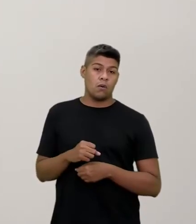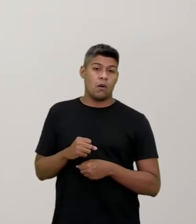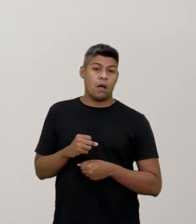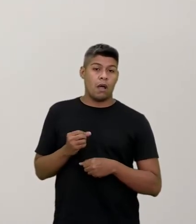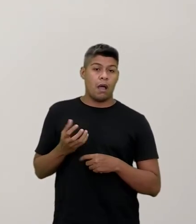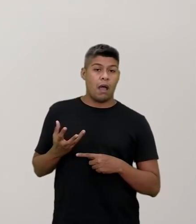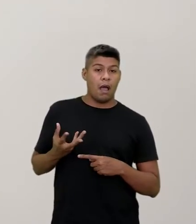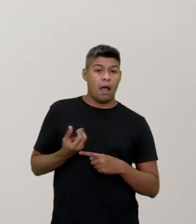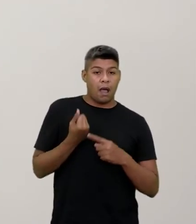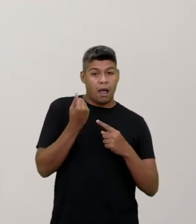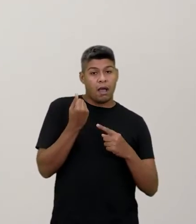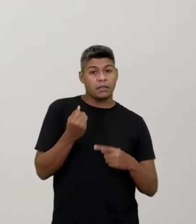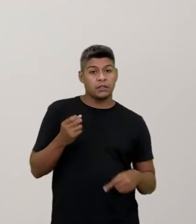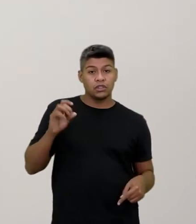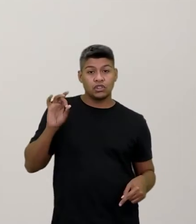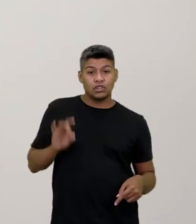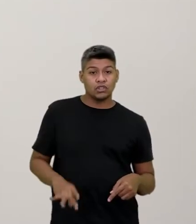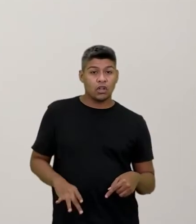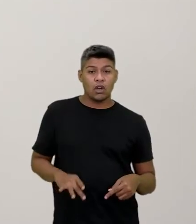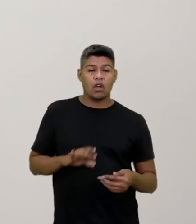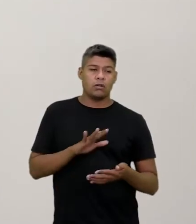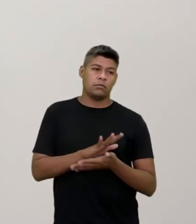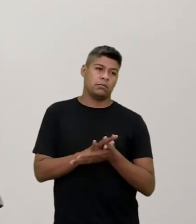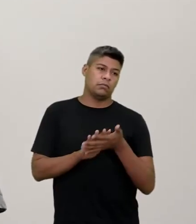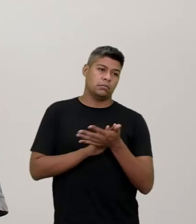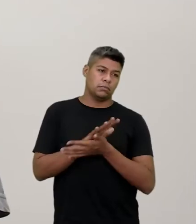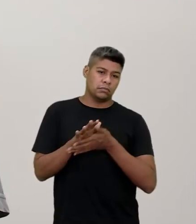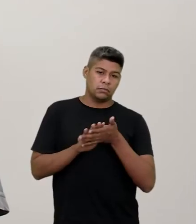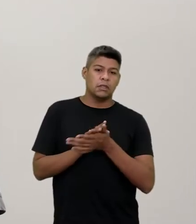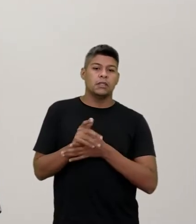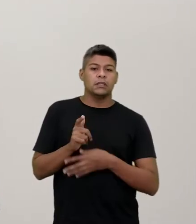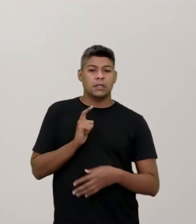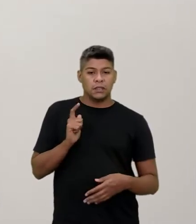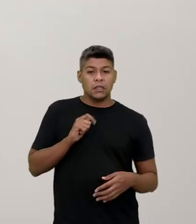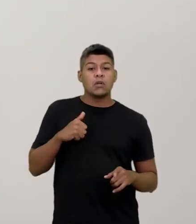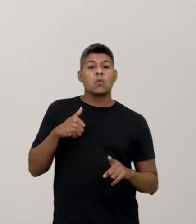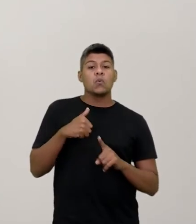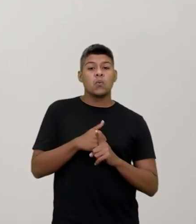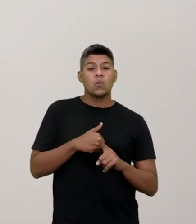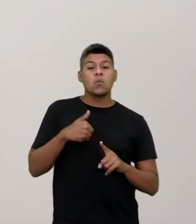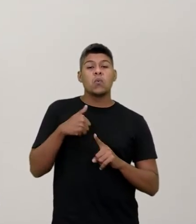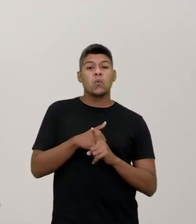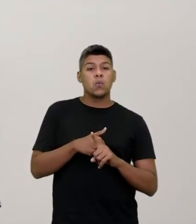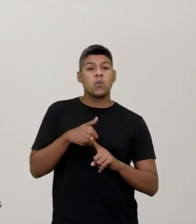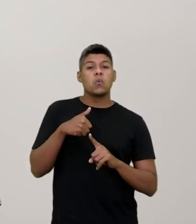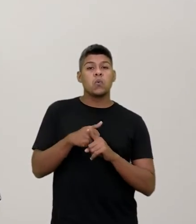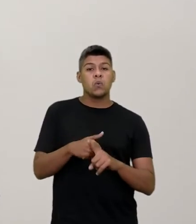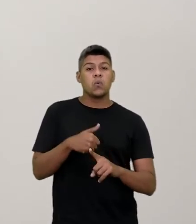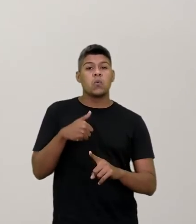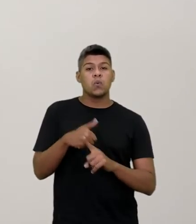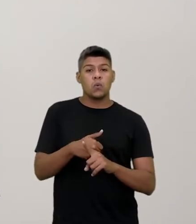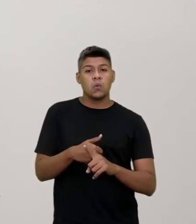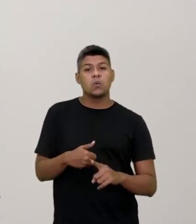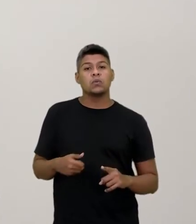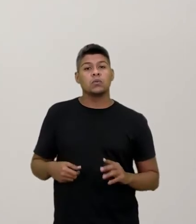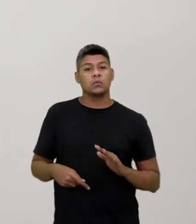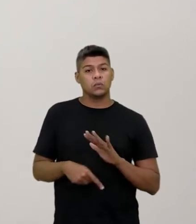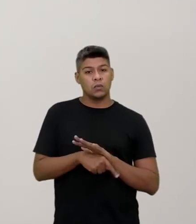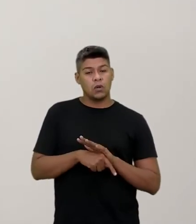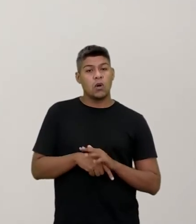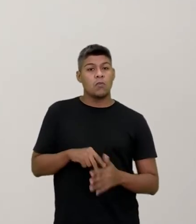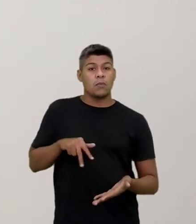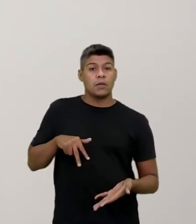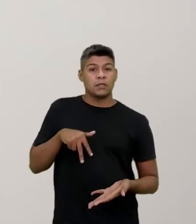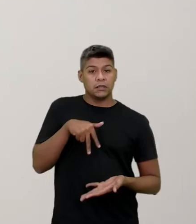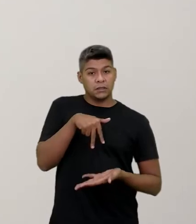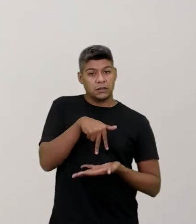esporte. Então a luta não é uma coisa só, são várias coisas. Daí existem as lutas que são em pé, mais